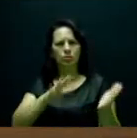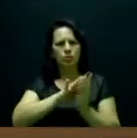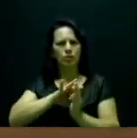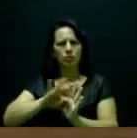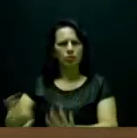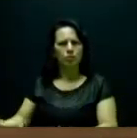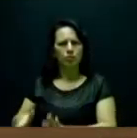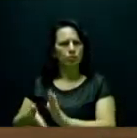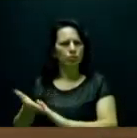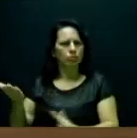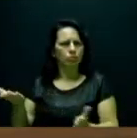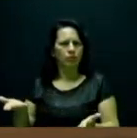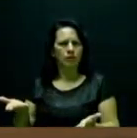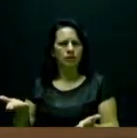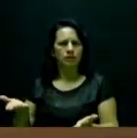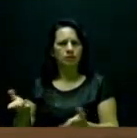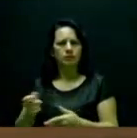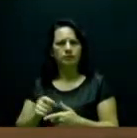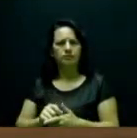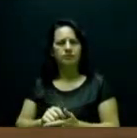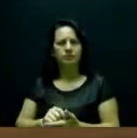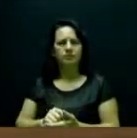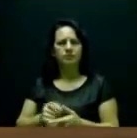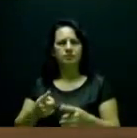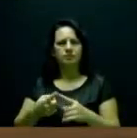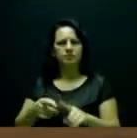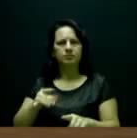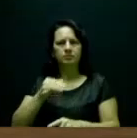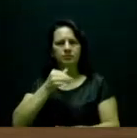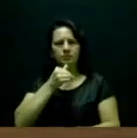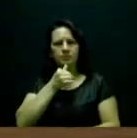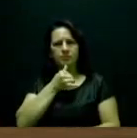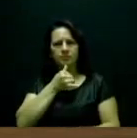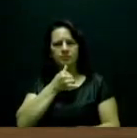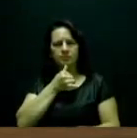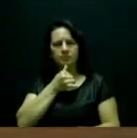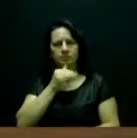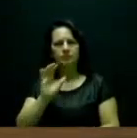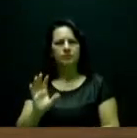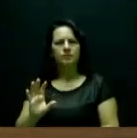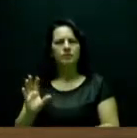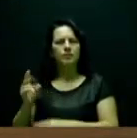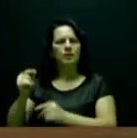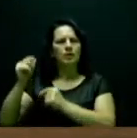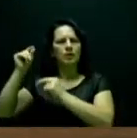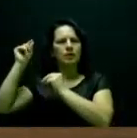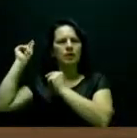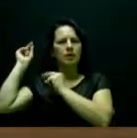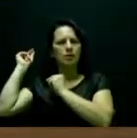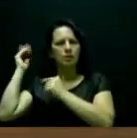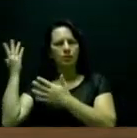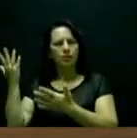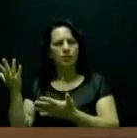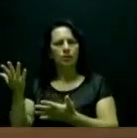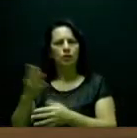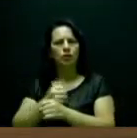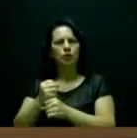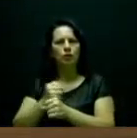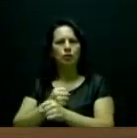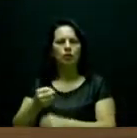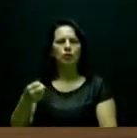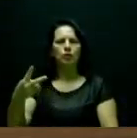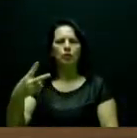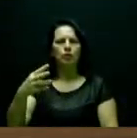aí. Mas é lamentável a gente ver que esse tempo todo, que a gente está falando, de